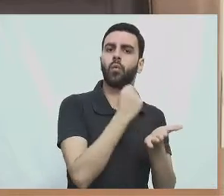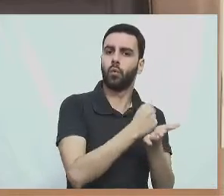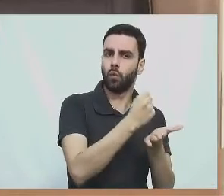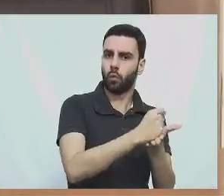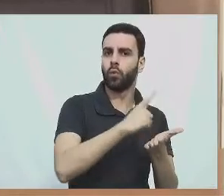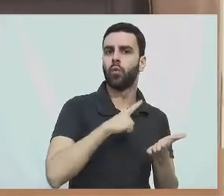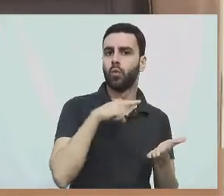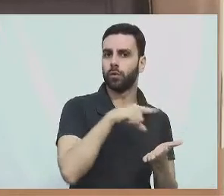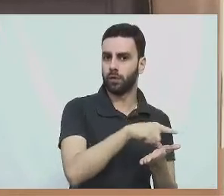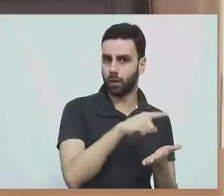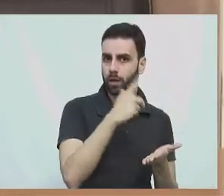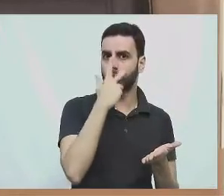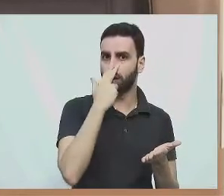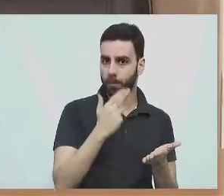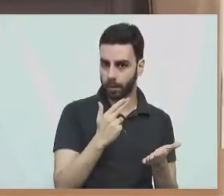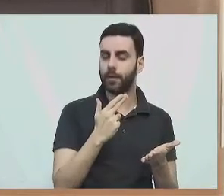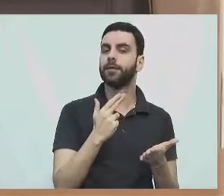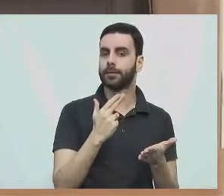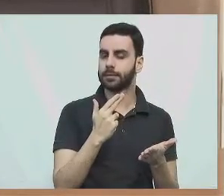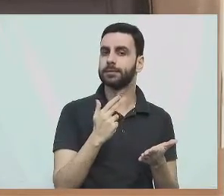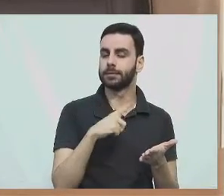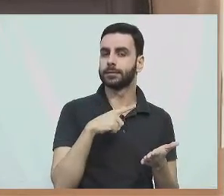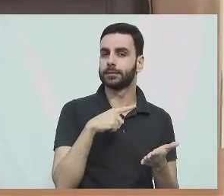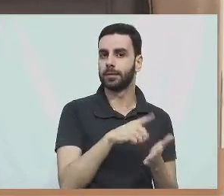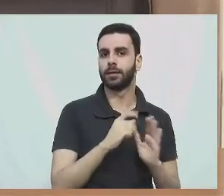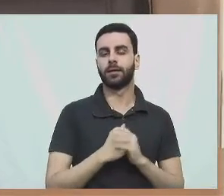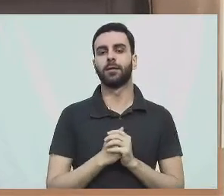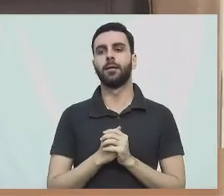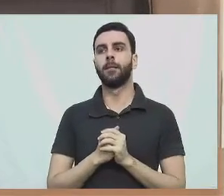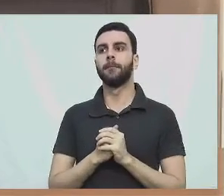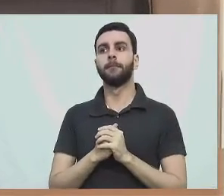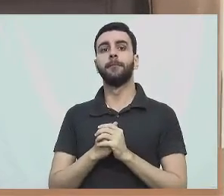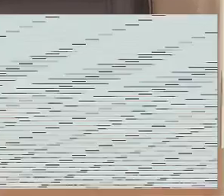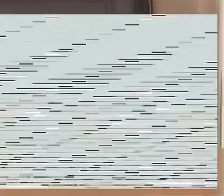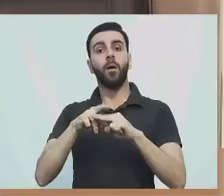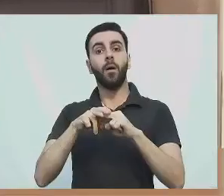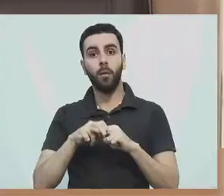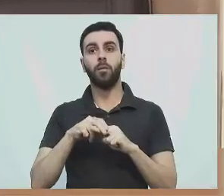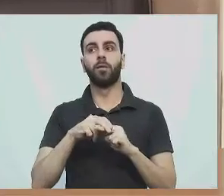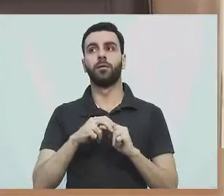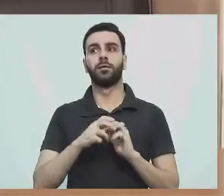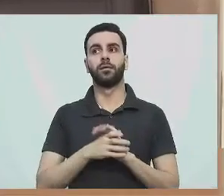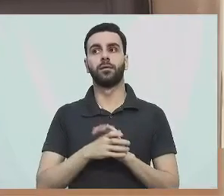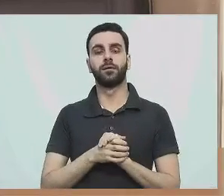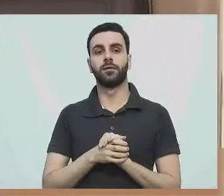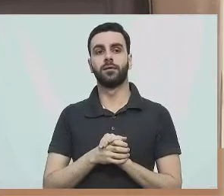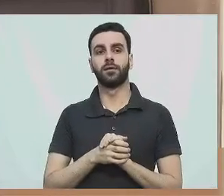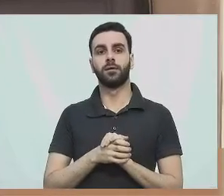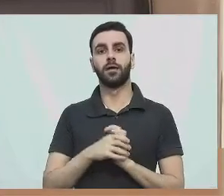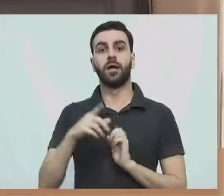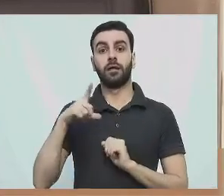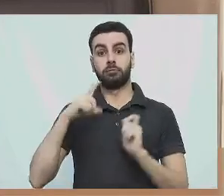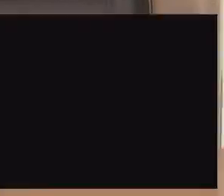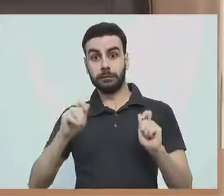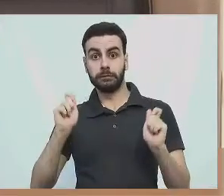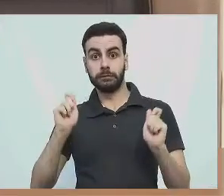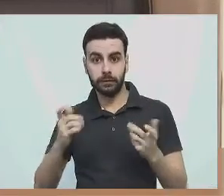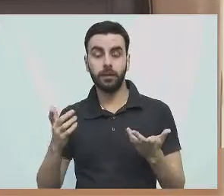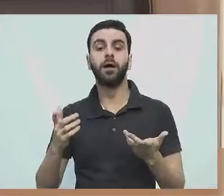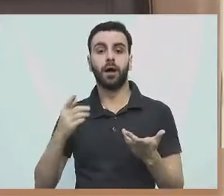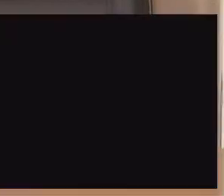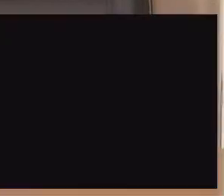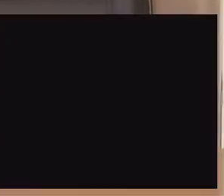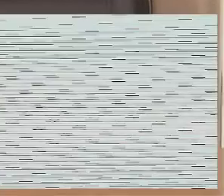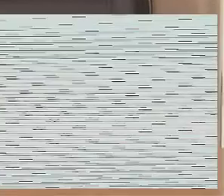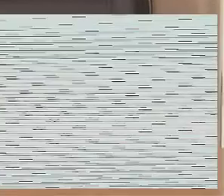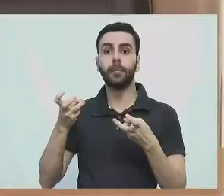breve, pelo que se indica, vai dar-se início à obra, cabendo ao novo gestor, caso entenda como